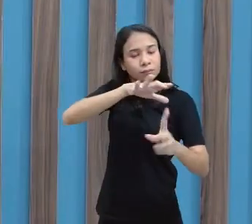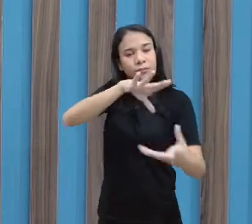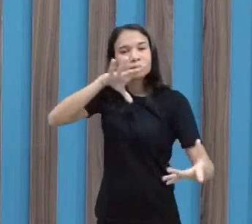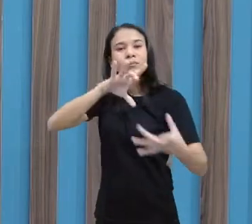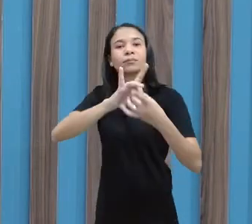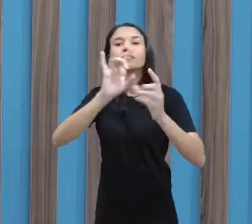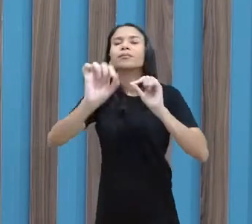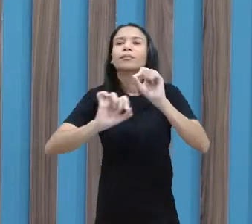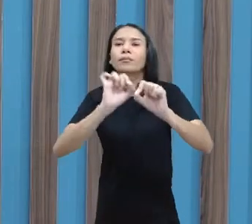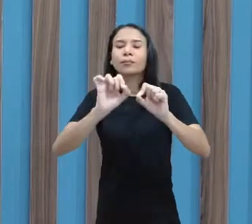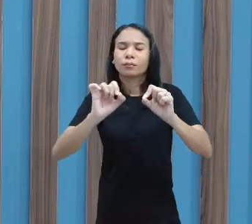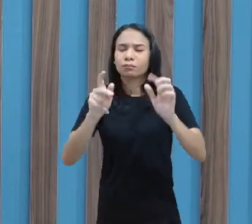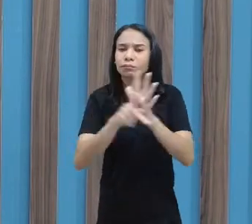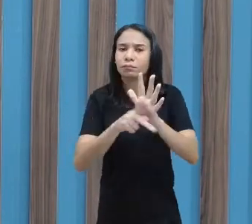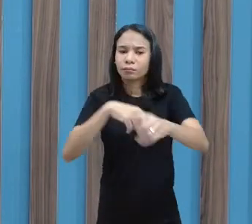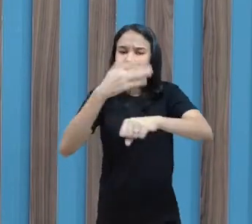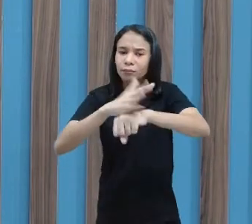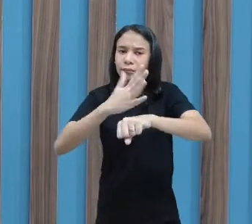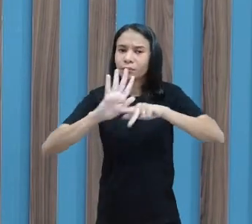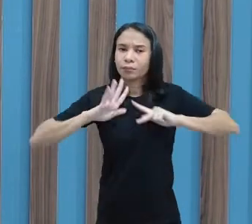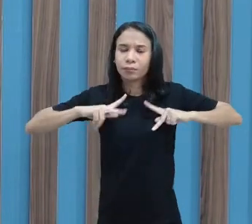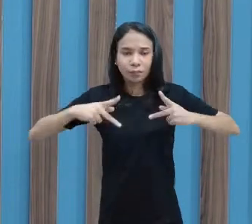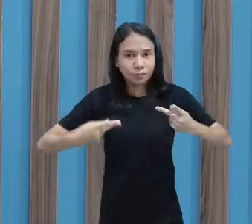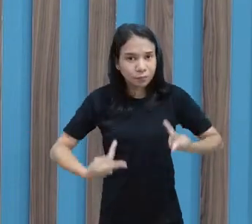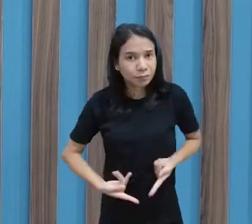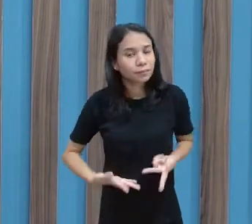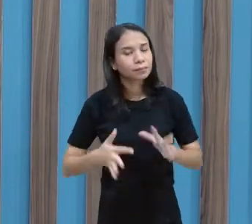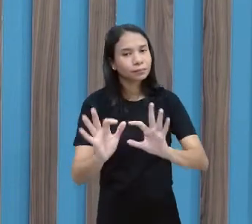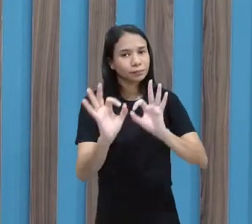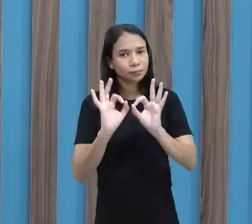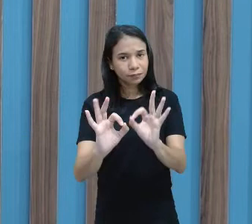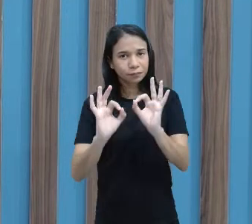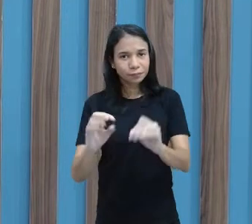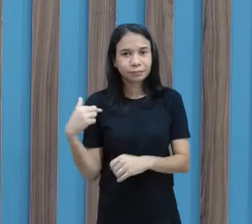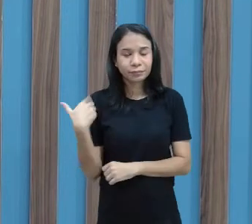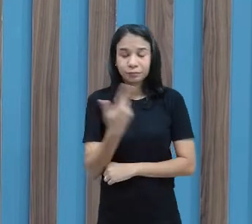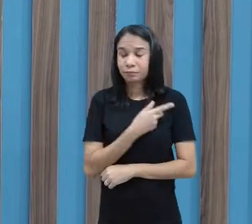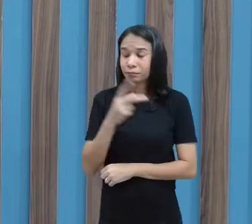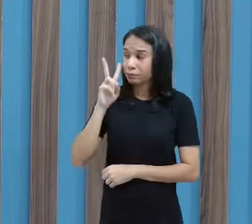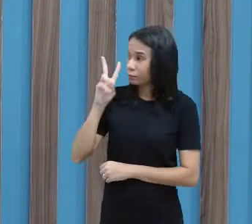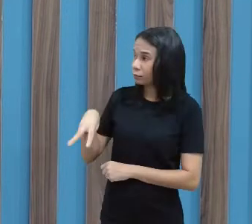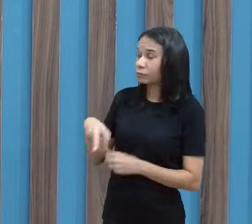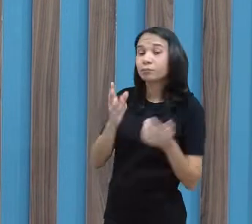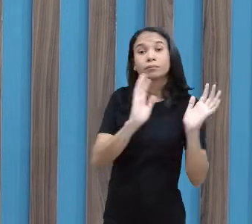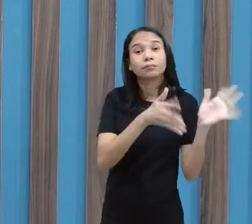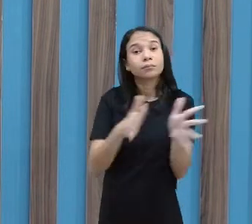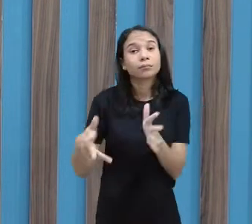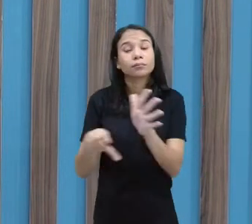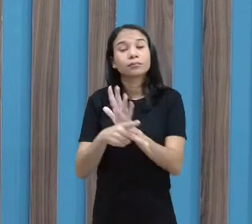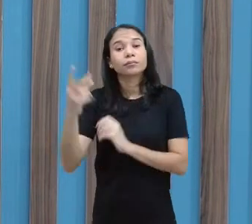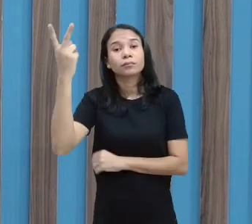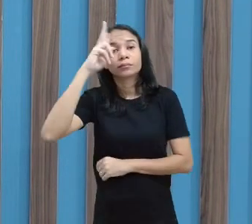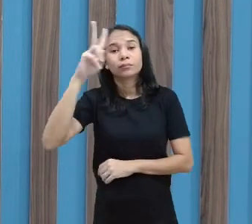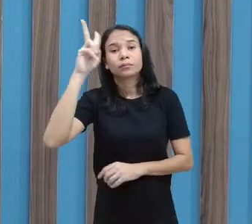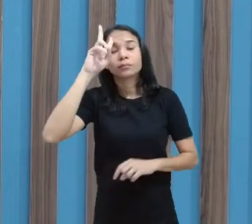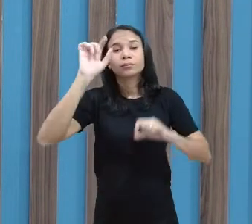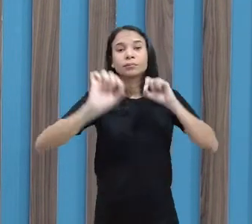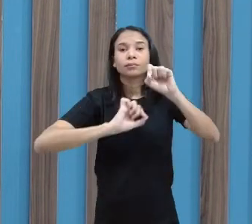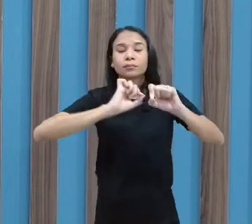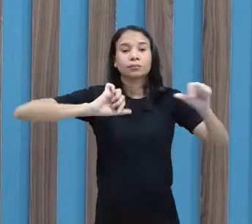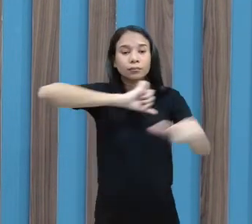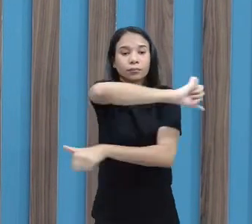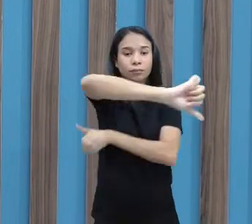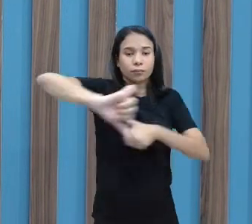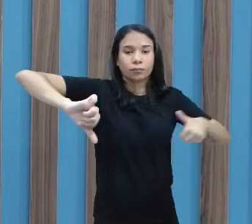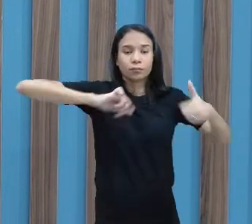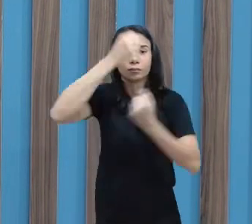as atividades humanas, certo? Então, a gente vê aí no processo histórico, né, a